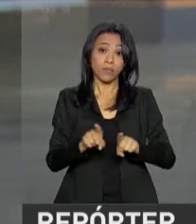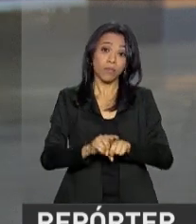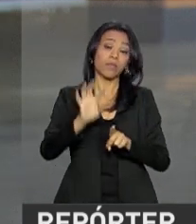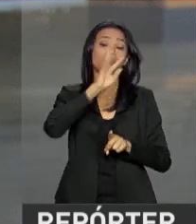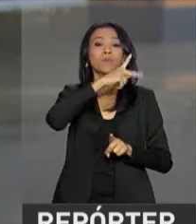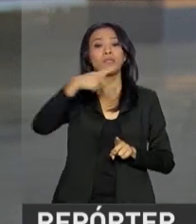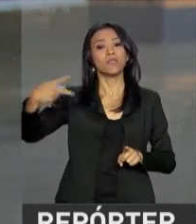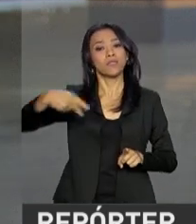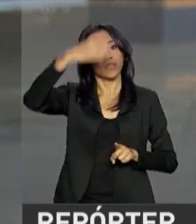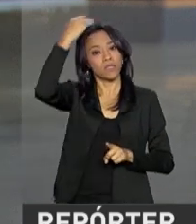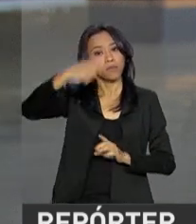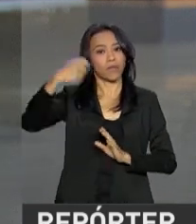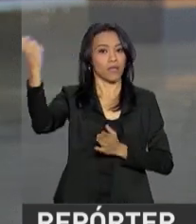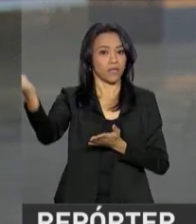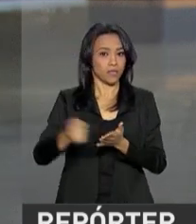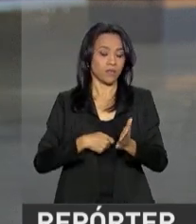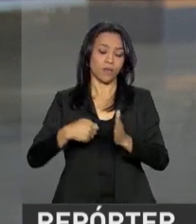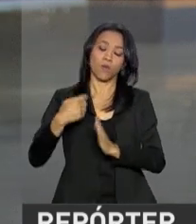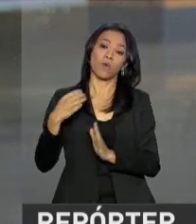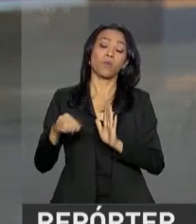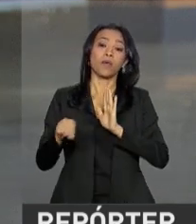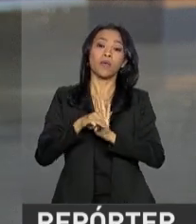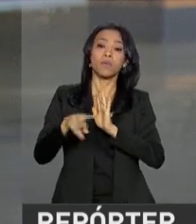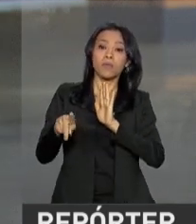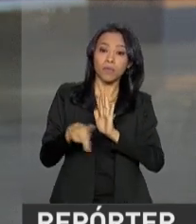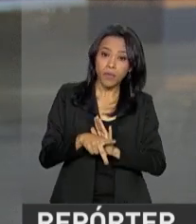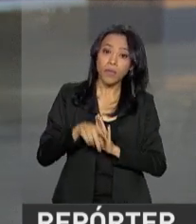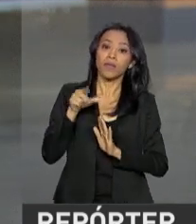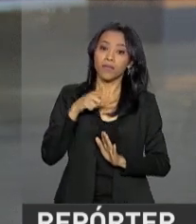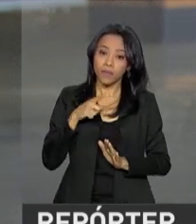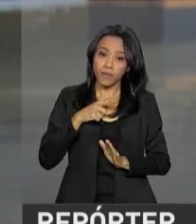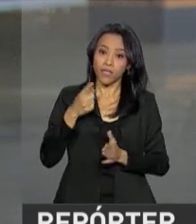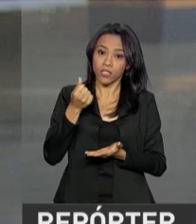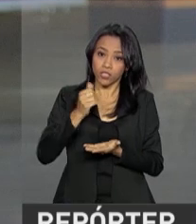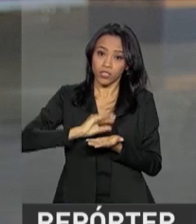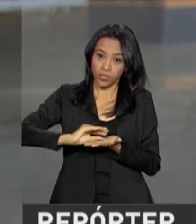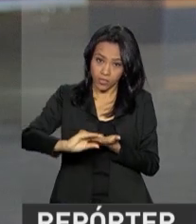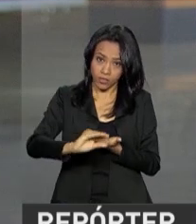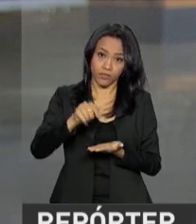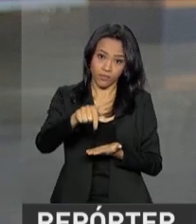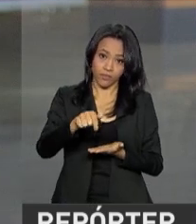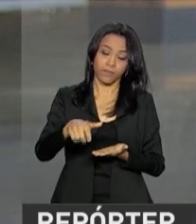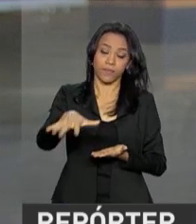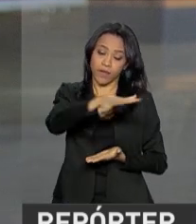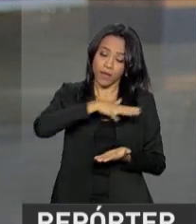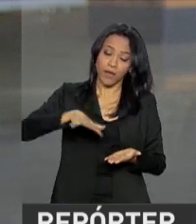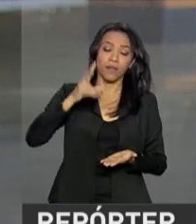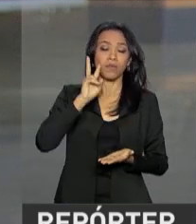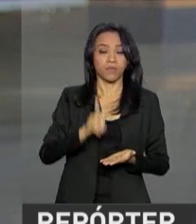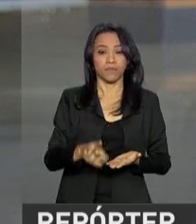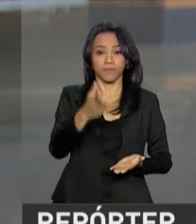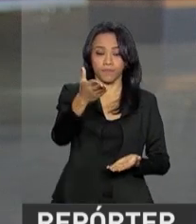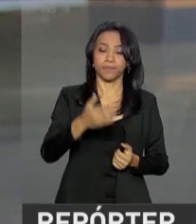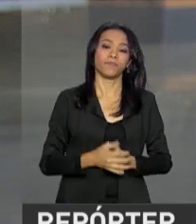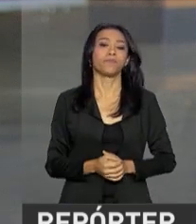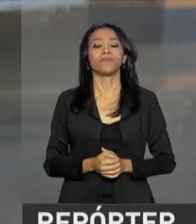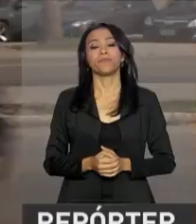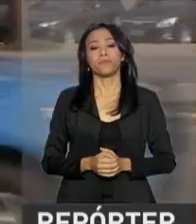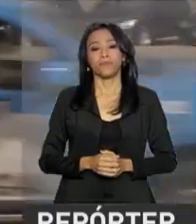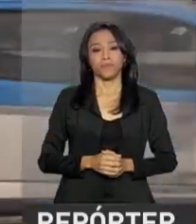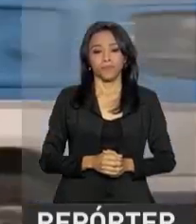provisória que garante o orçamento permanente para o setor vamos ver na reportagem de paulo la sálvia